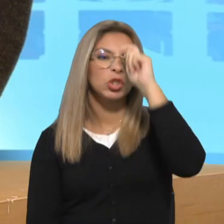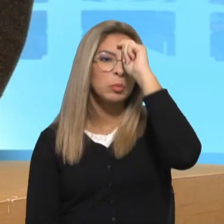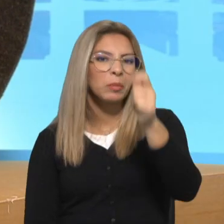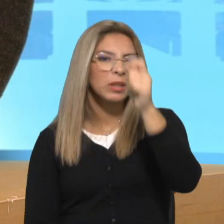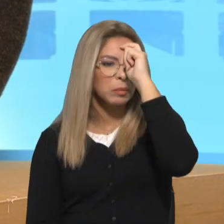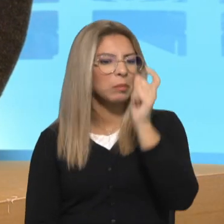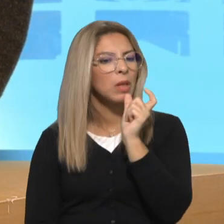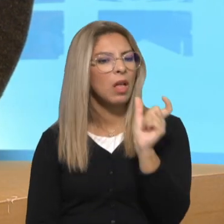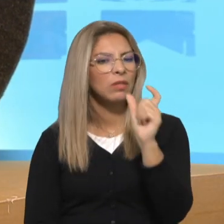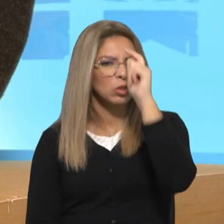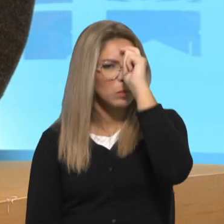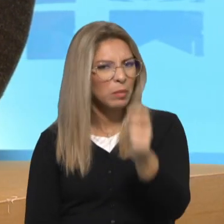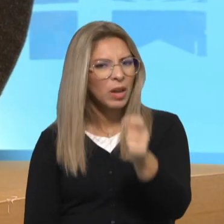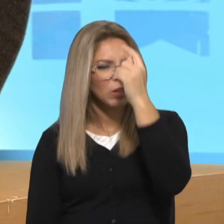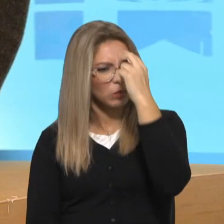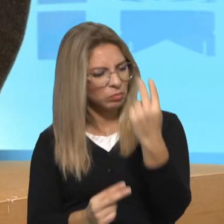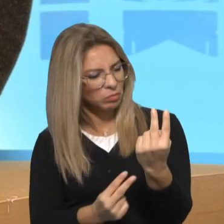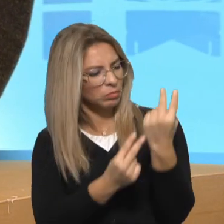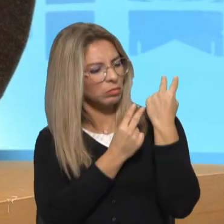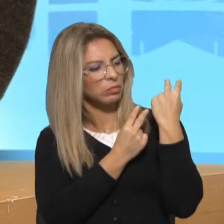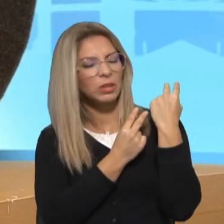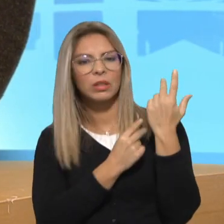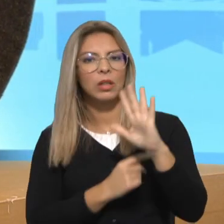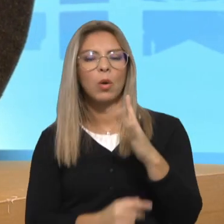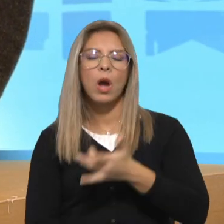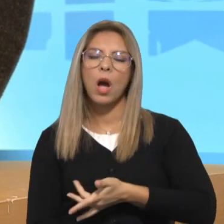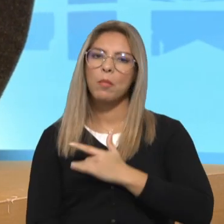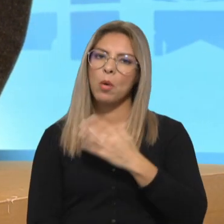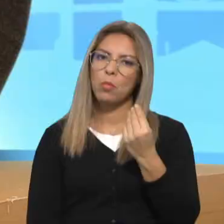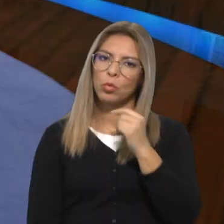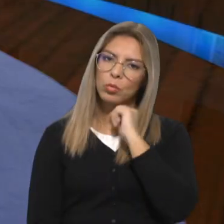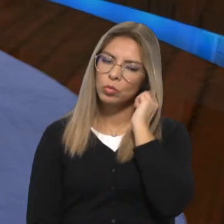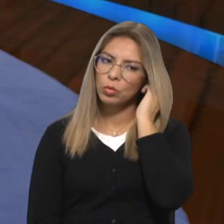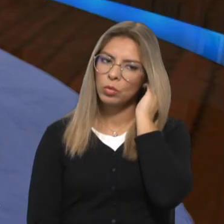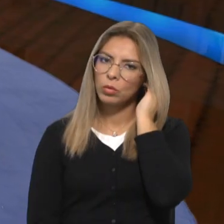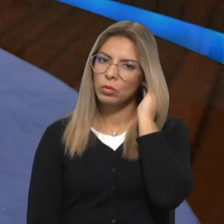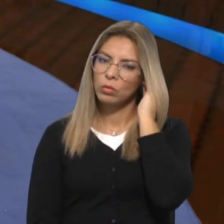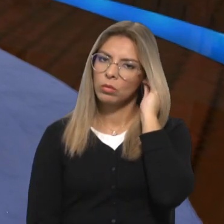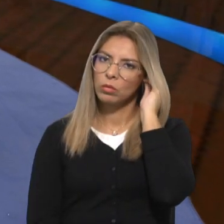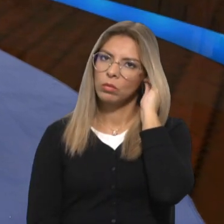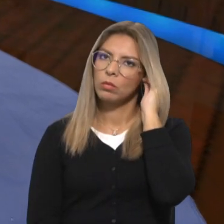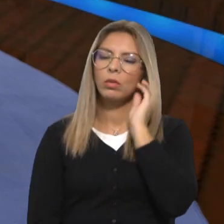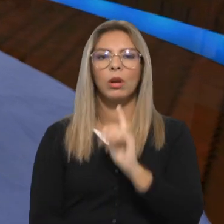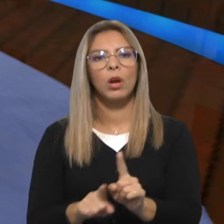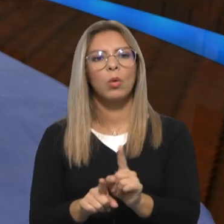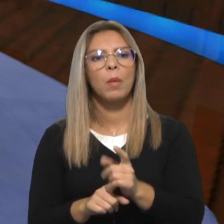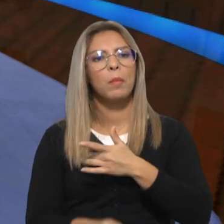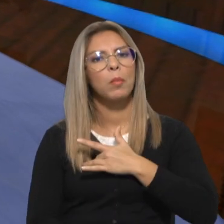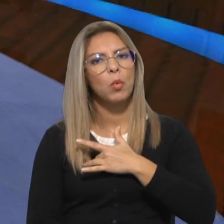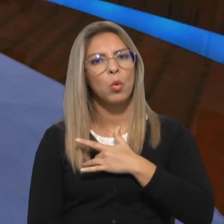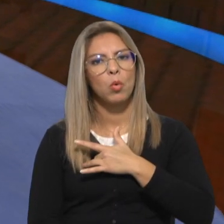é olhar para trás, mas há um enorme amor de uns pelos outros, não é? De tal forma que cada